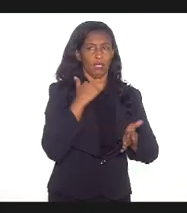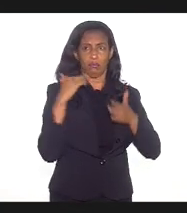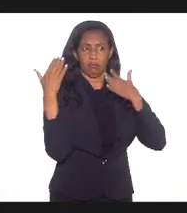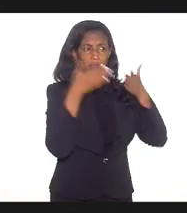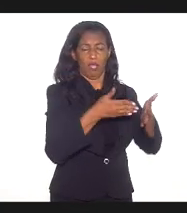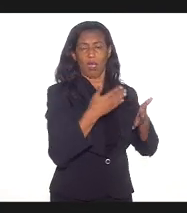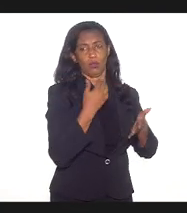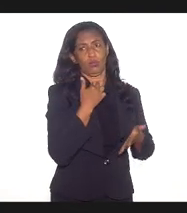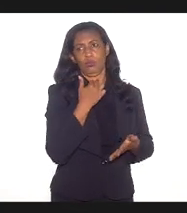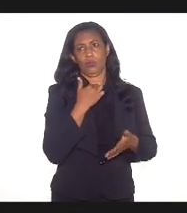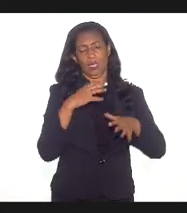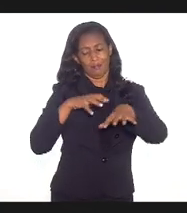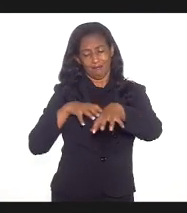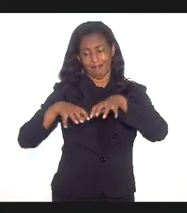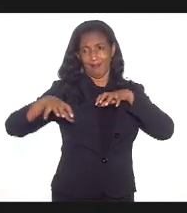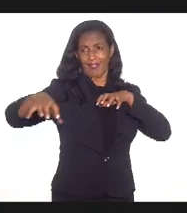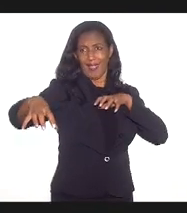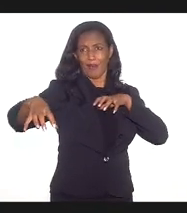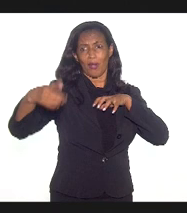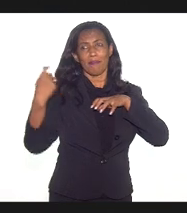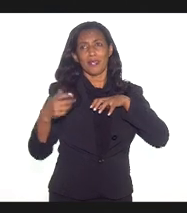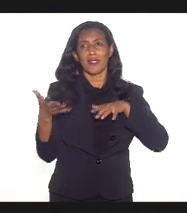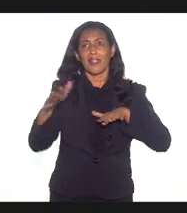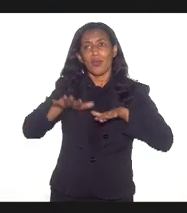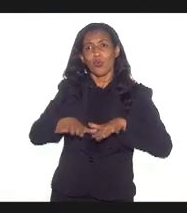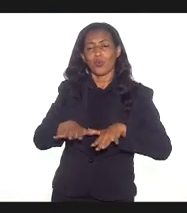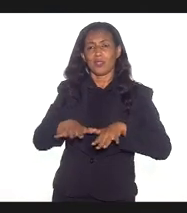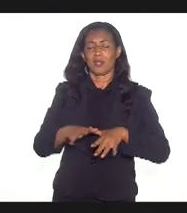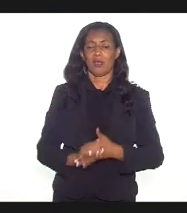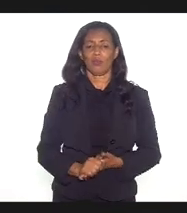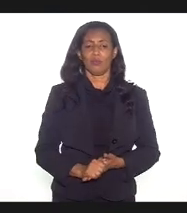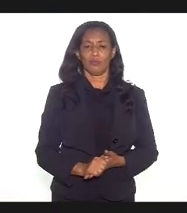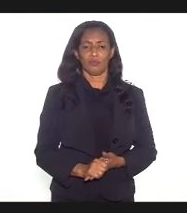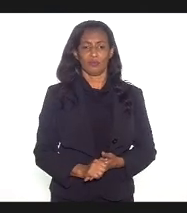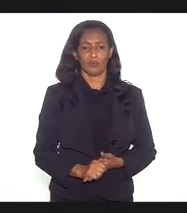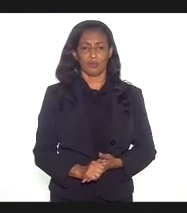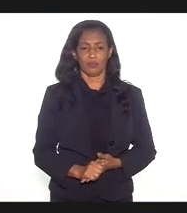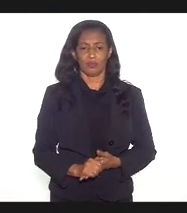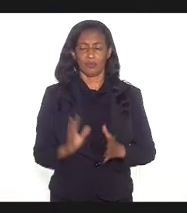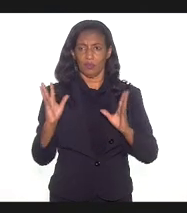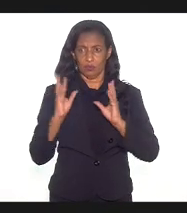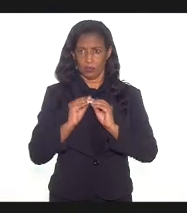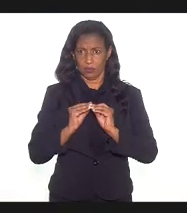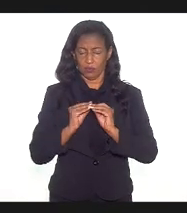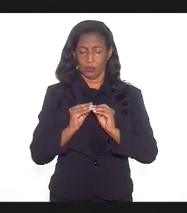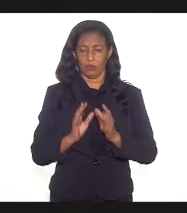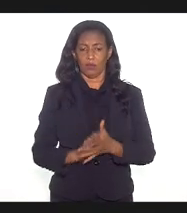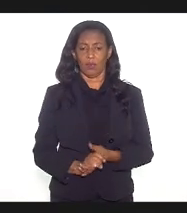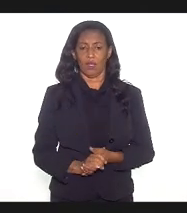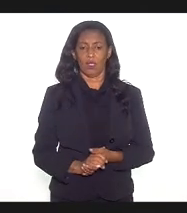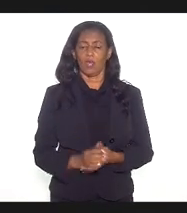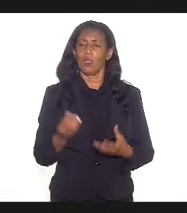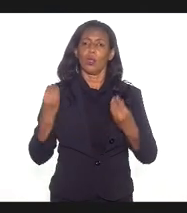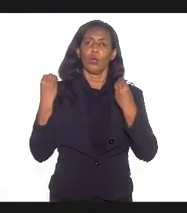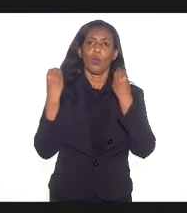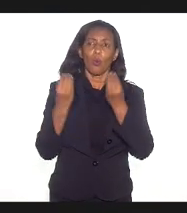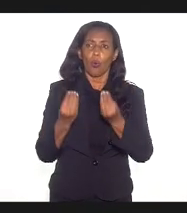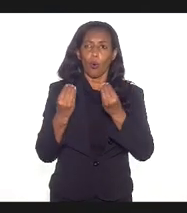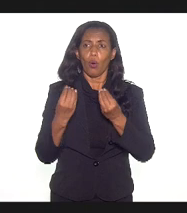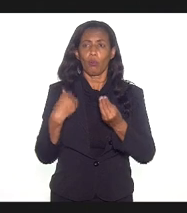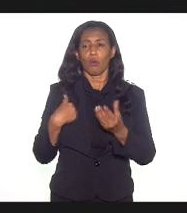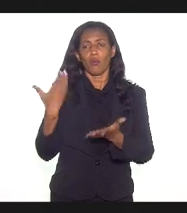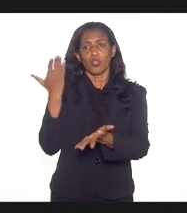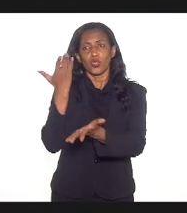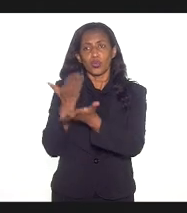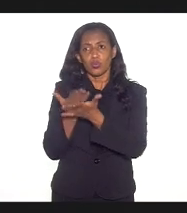forma online. Então, a gente precisa dessa inclusão. E em situações como essa, para concluir, como que a gente teria essa condição de estudar se